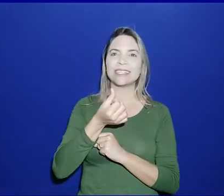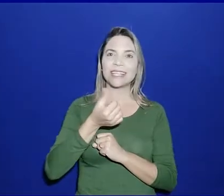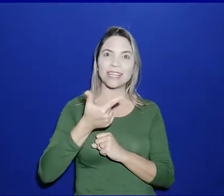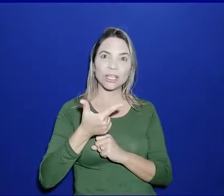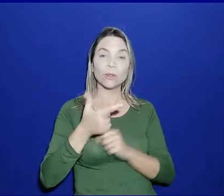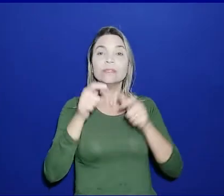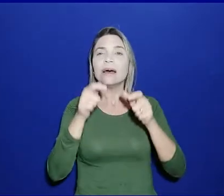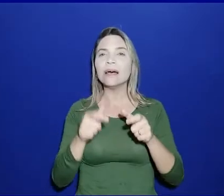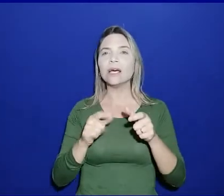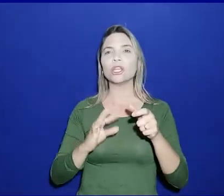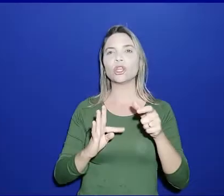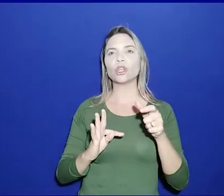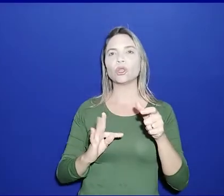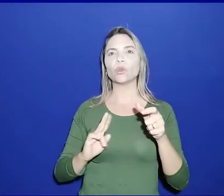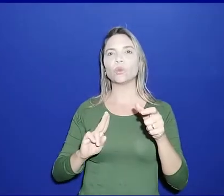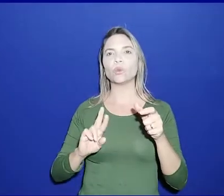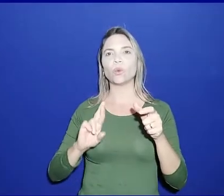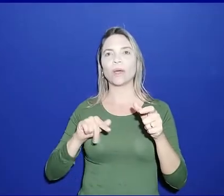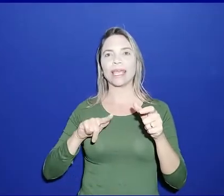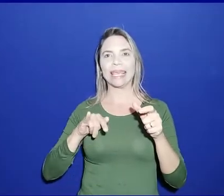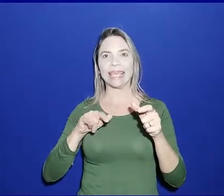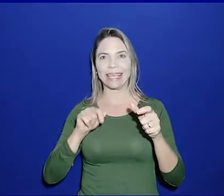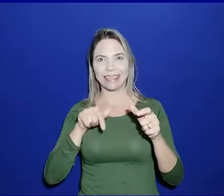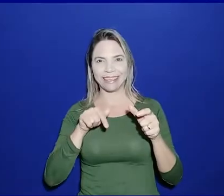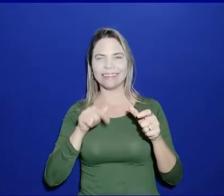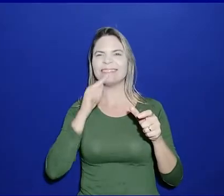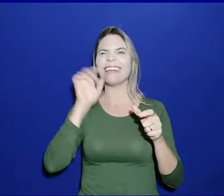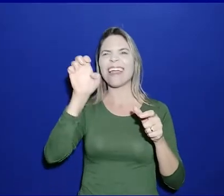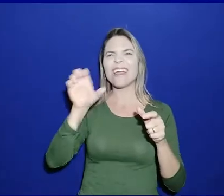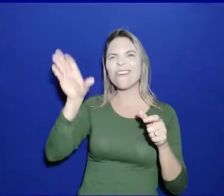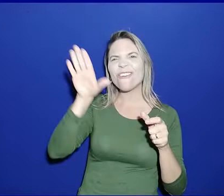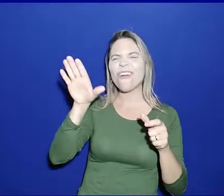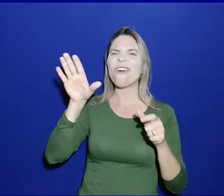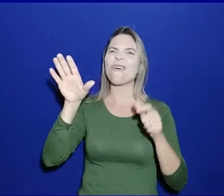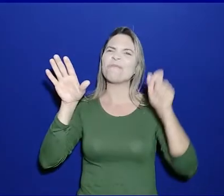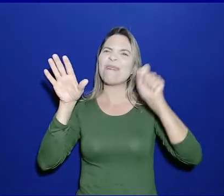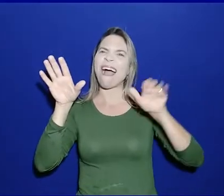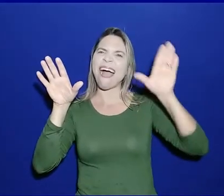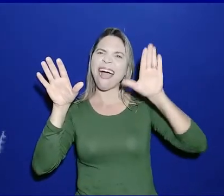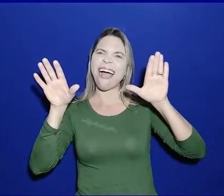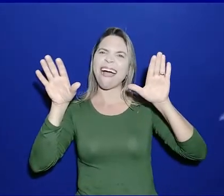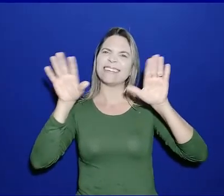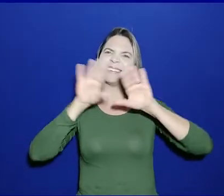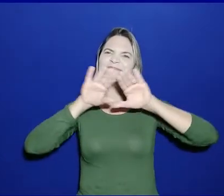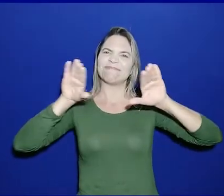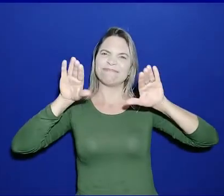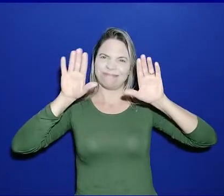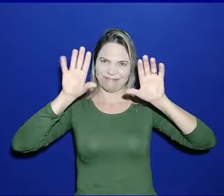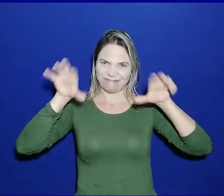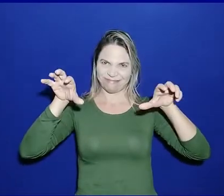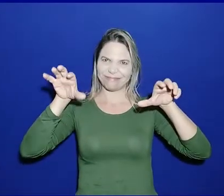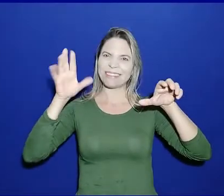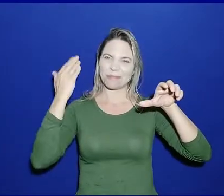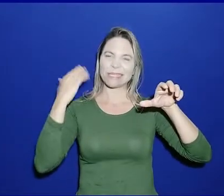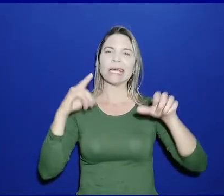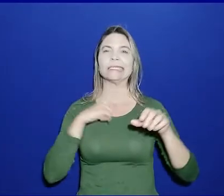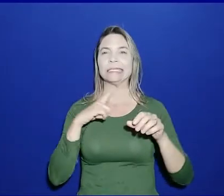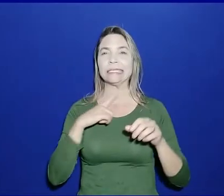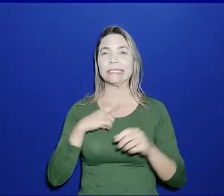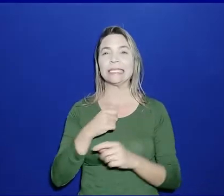hoje está a Turquia, na transição entre a Europa e a Ásia, foi martirizada